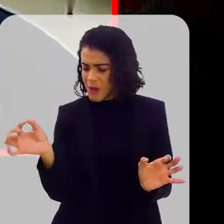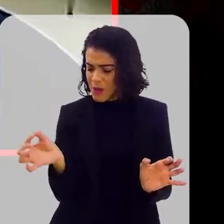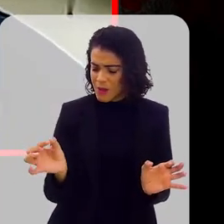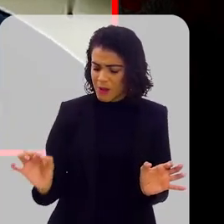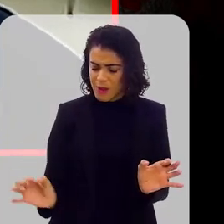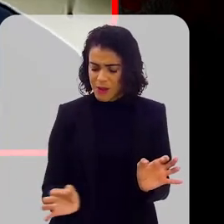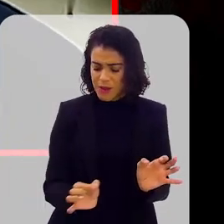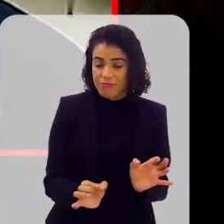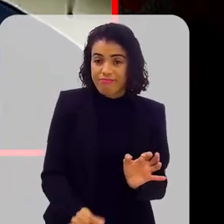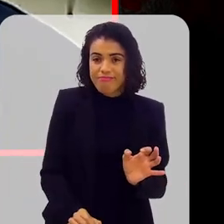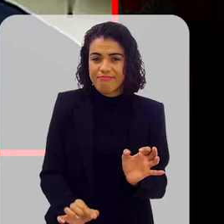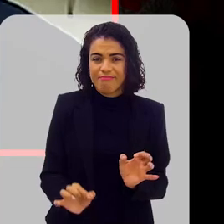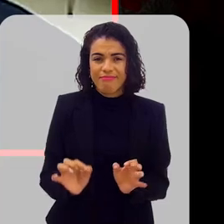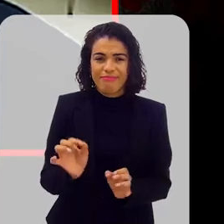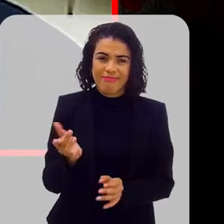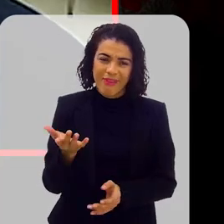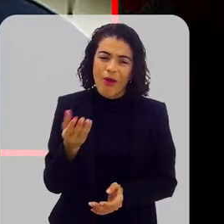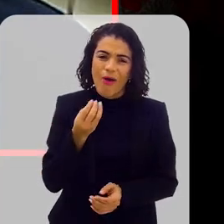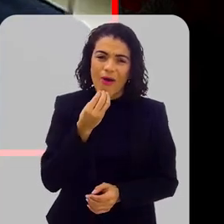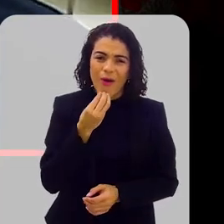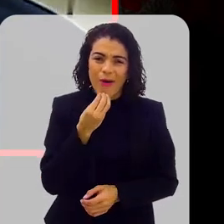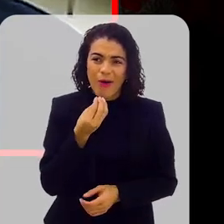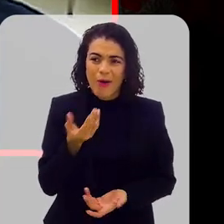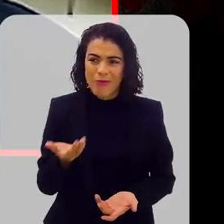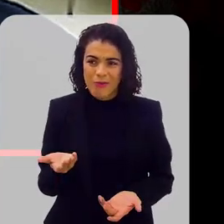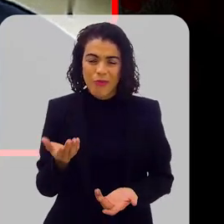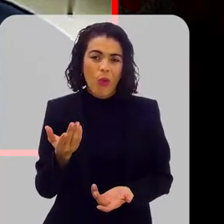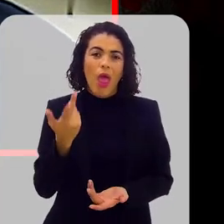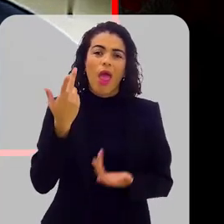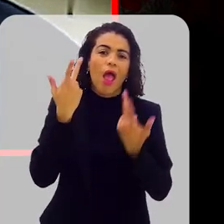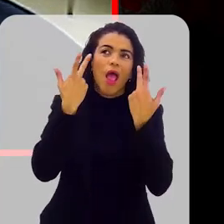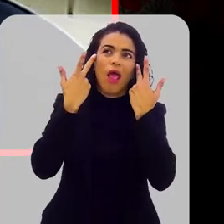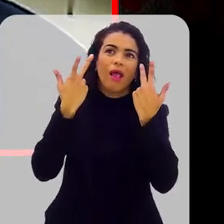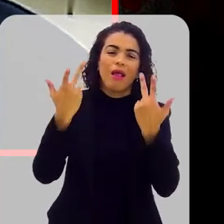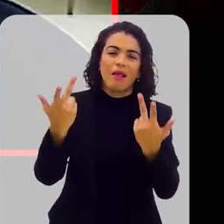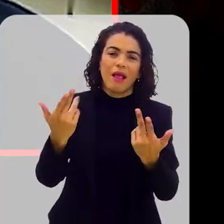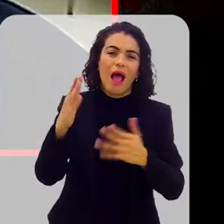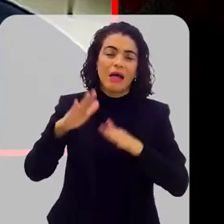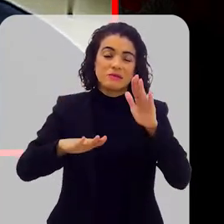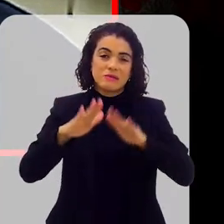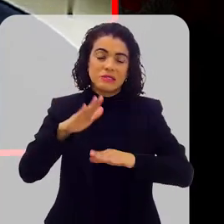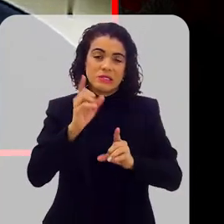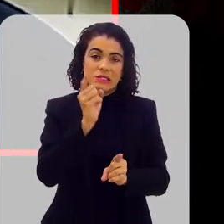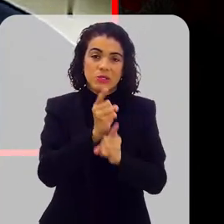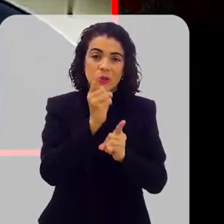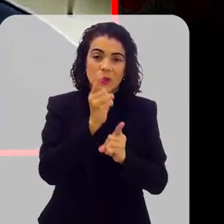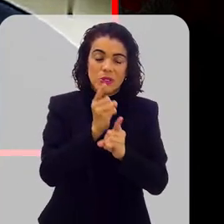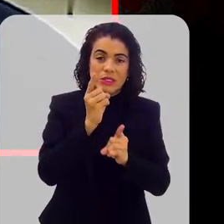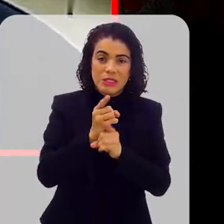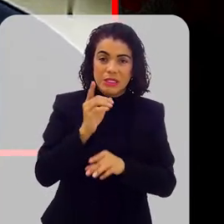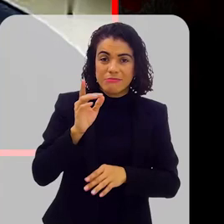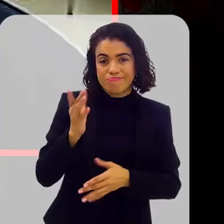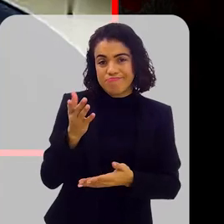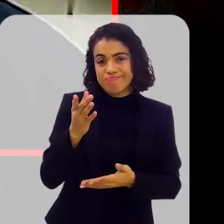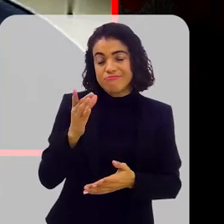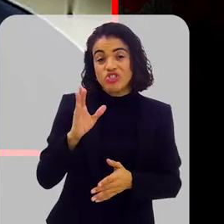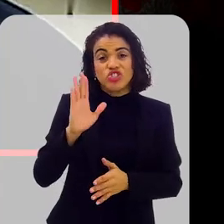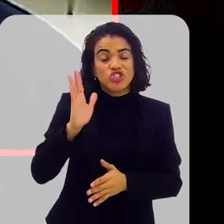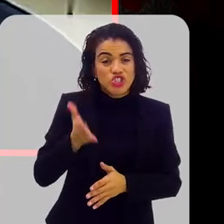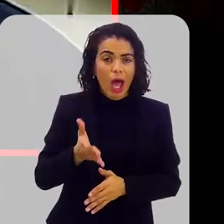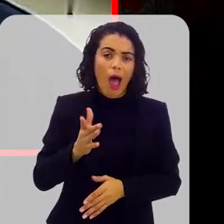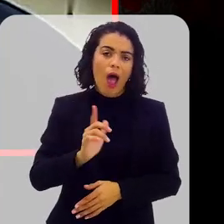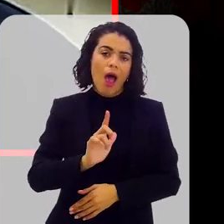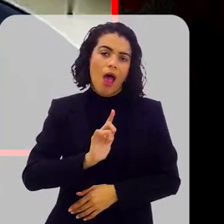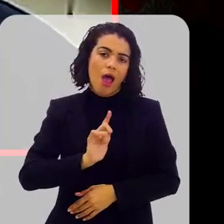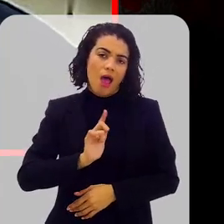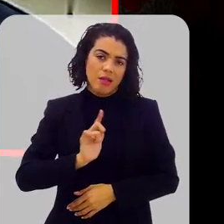o paciente ter que ir para uma cirurgia. Não é o mais comum, é claro, né? Infelizmente, muitas vezes a gente encontra um diagnóstico de um